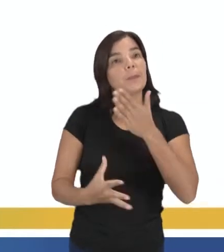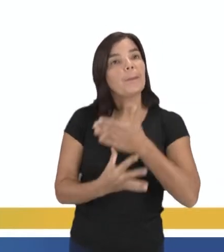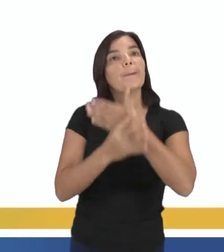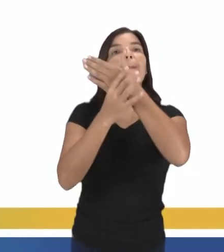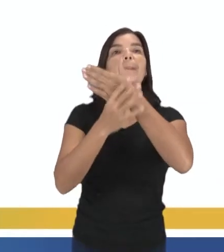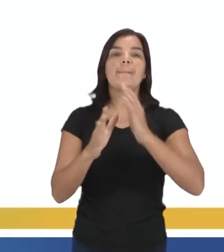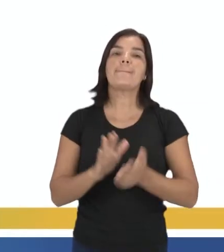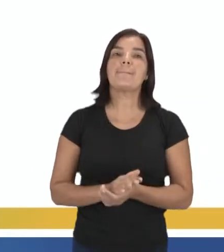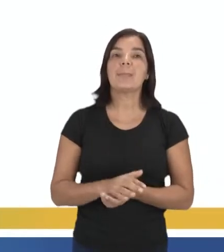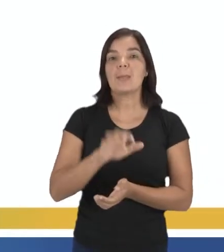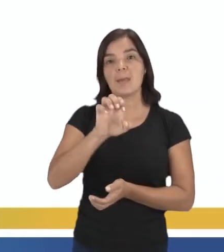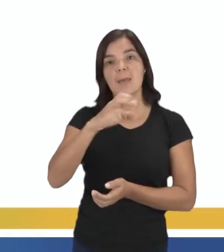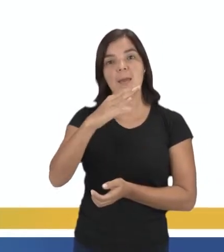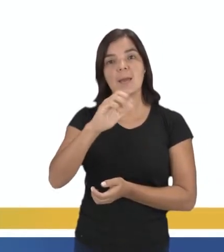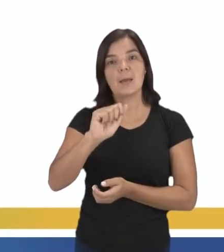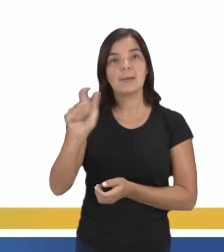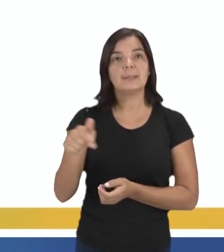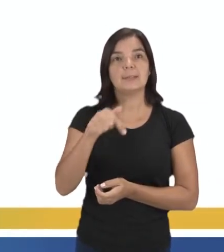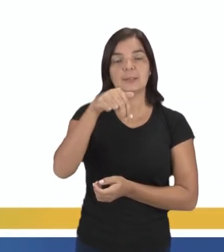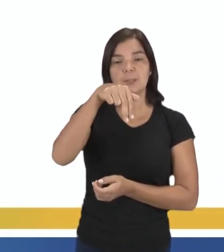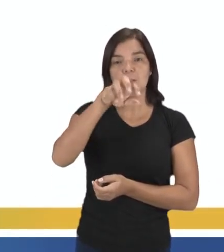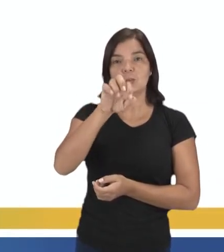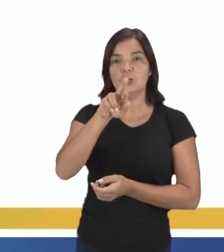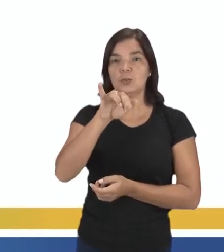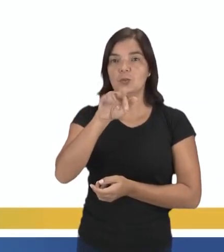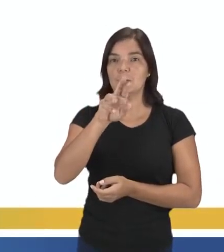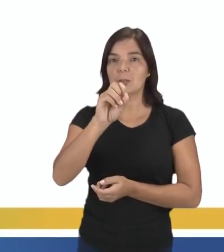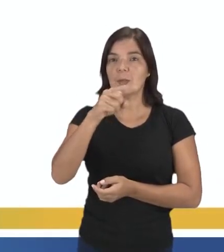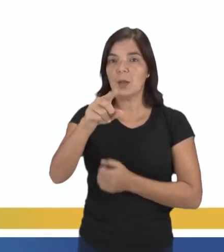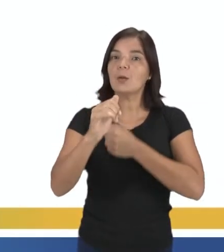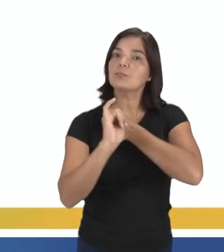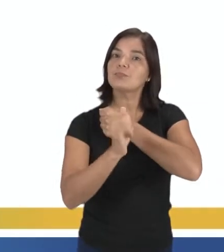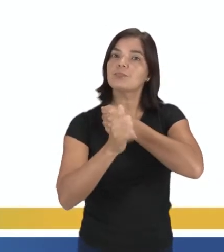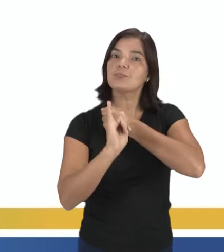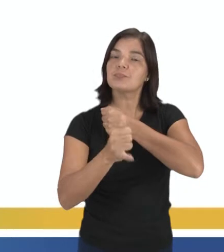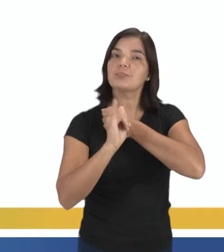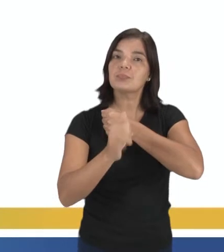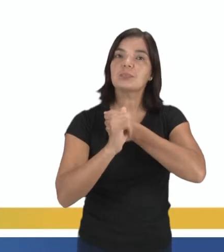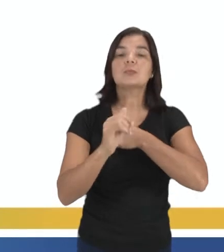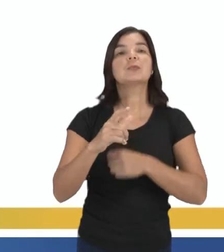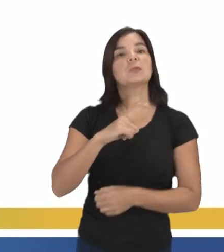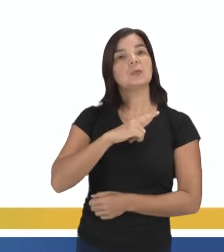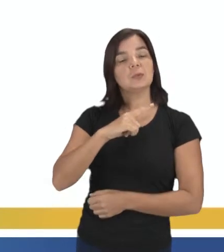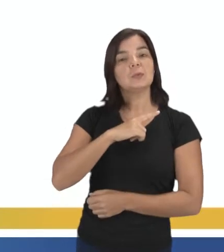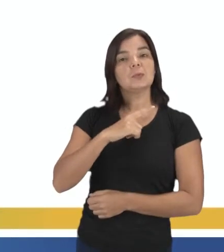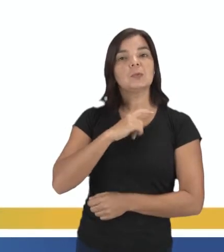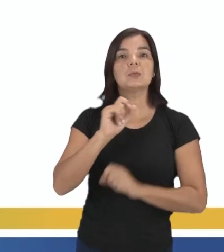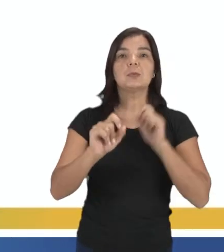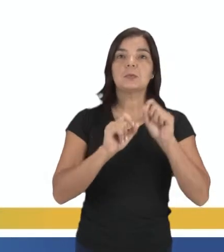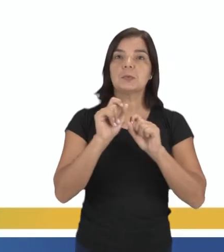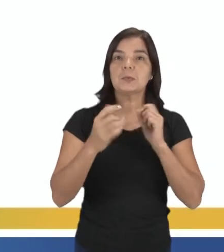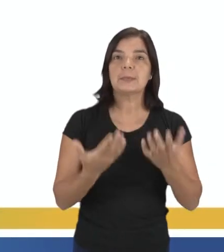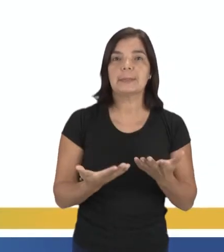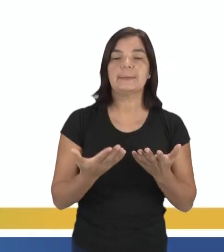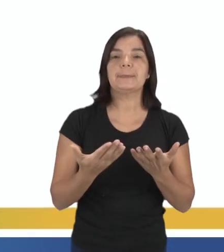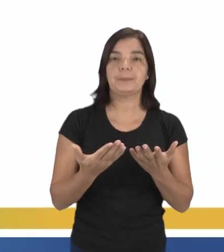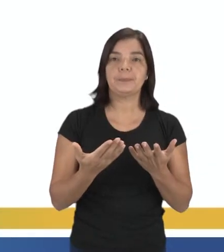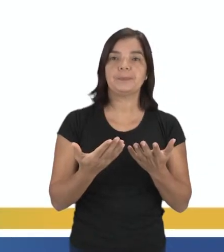e Eça de Queiroz com a prosa, tá? Então, veja, tivemos aí